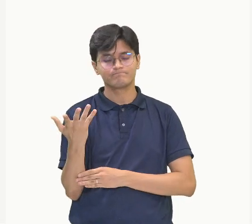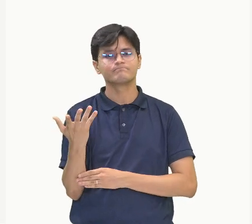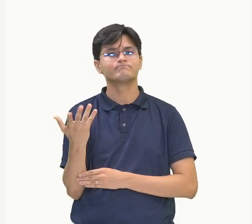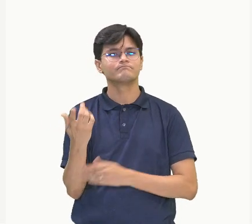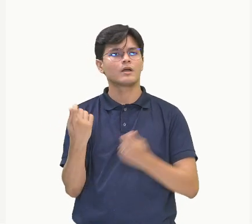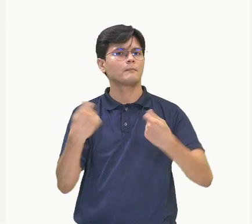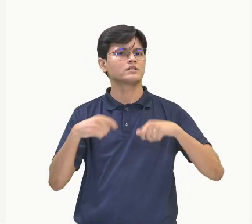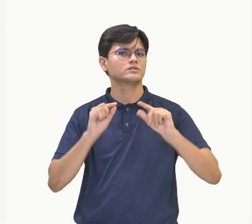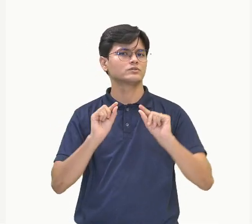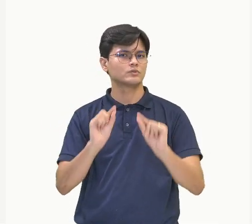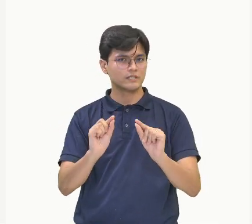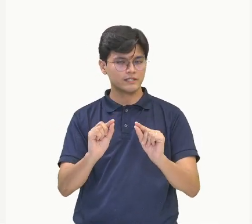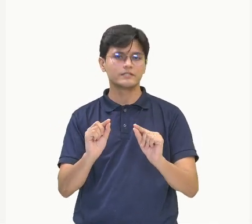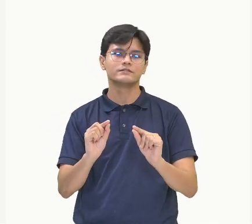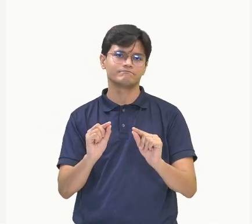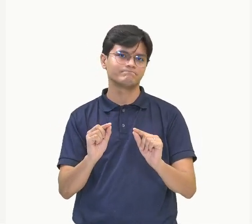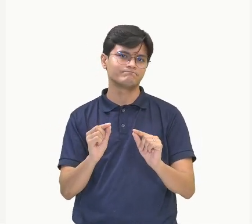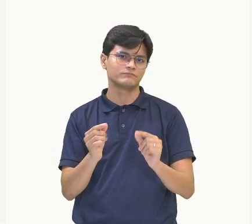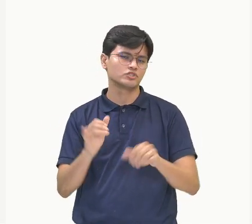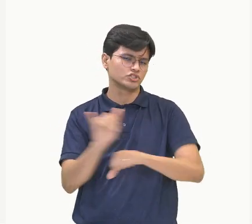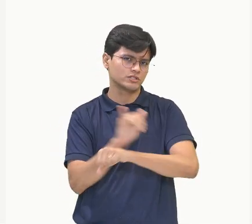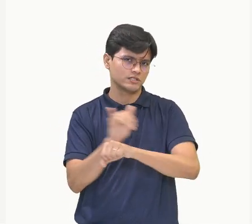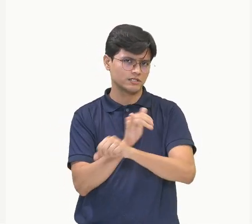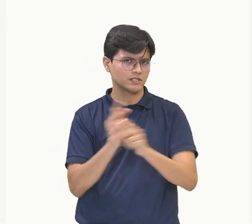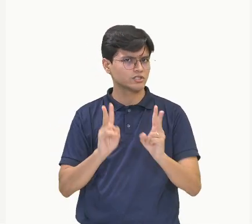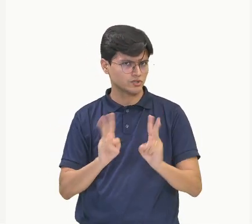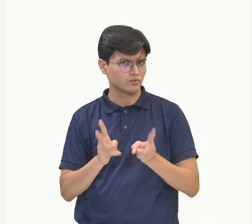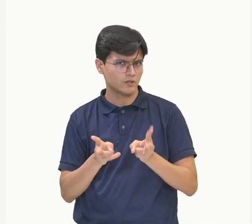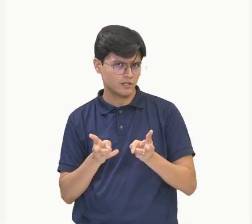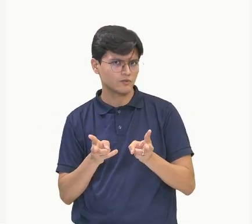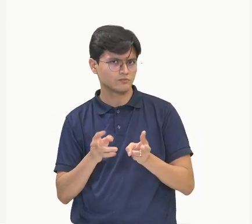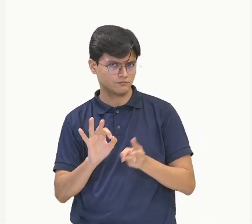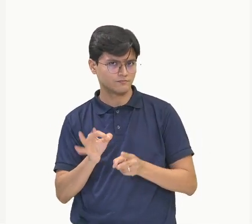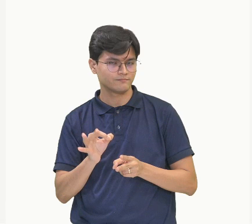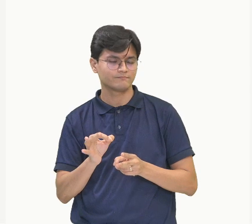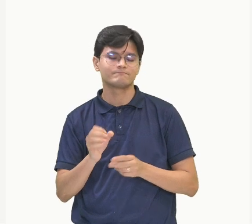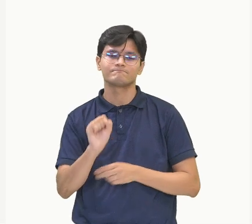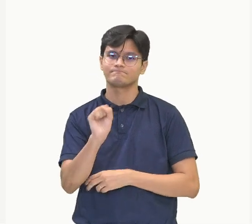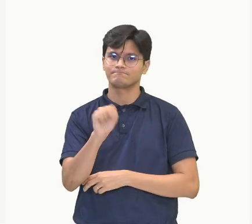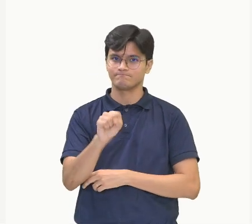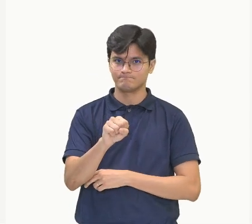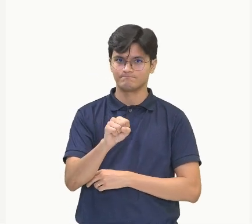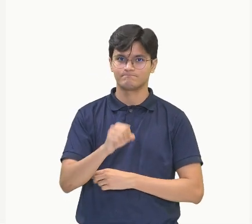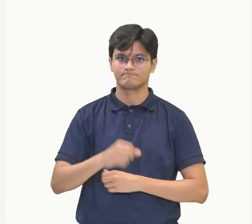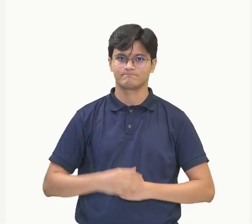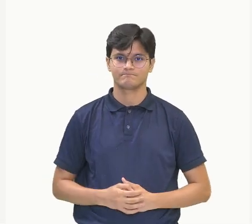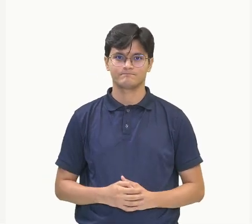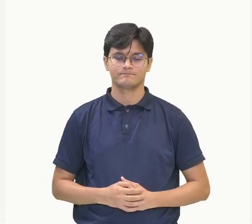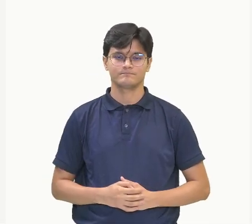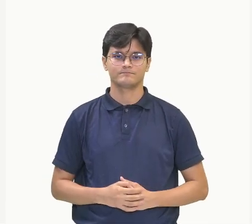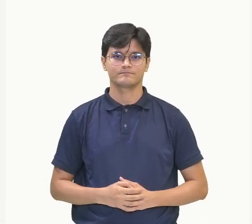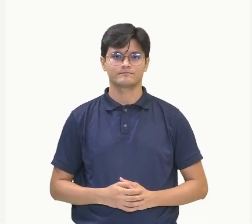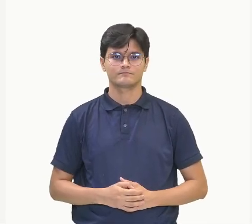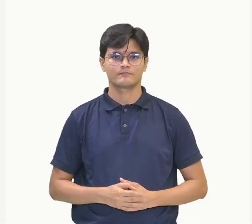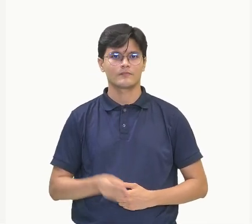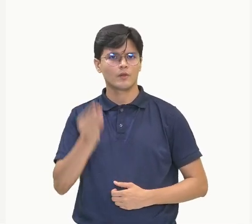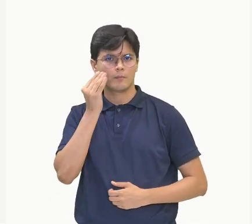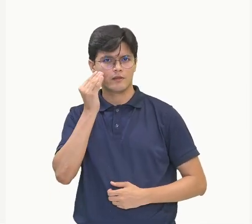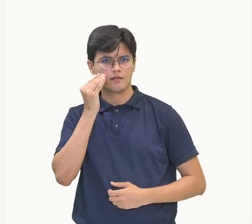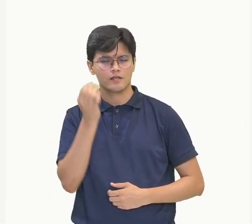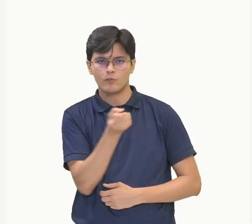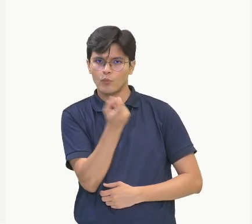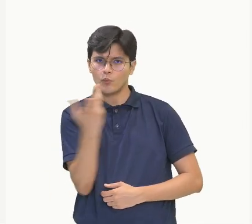da mesma forma. Da mesma forma? Sem medo? Sem medo. Ó, observo quantos números tem na